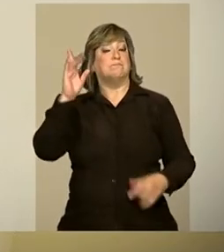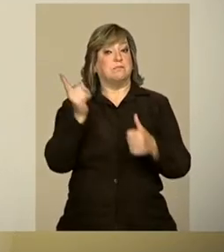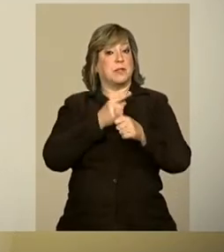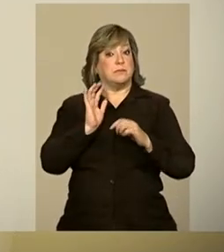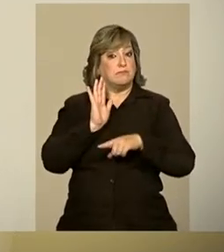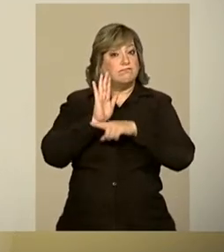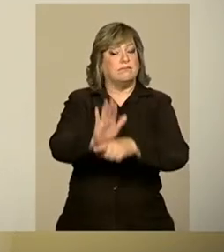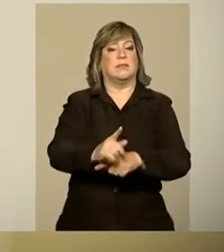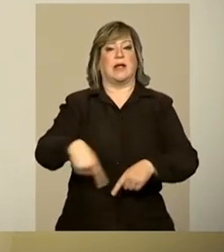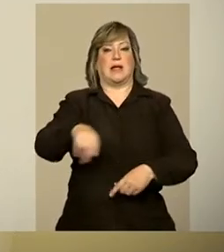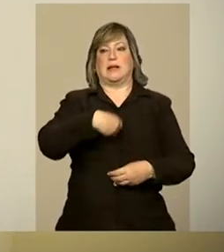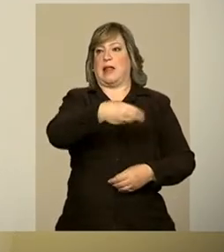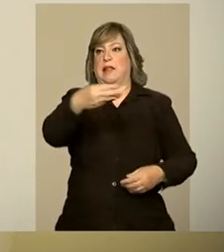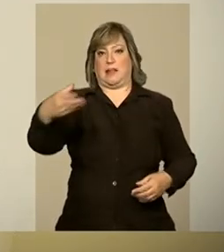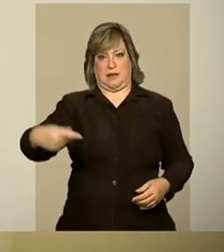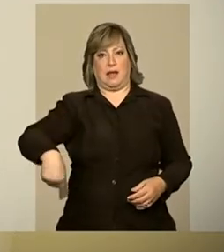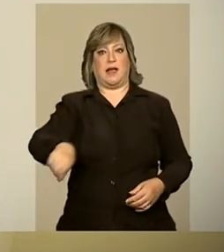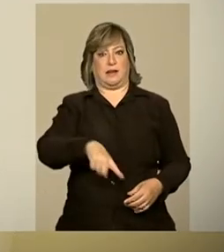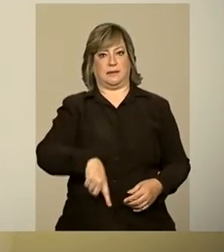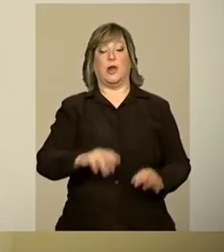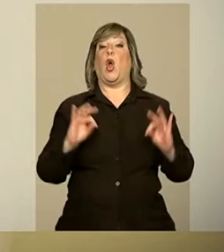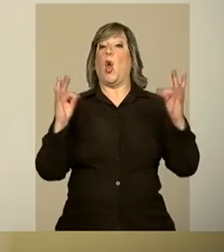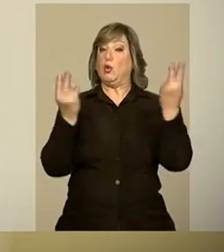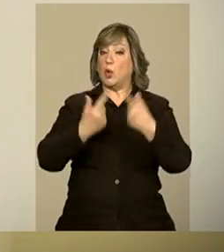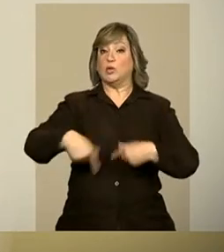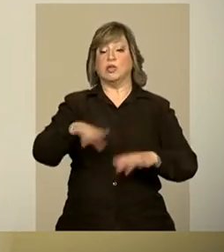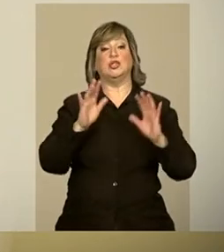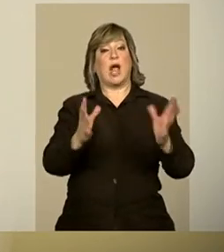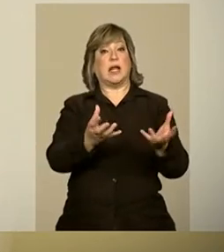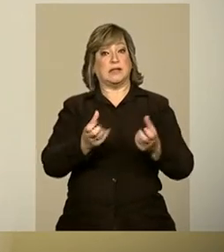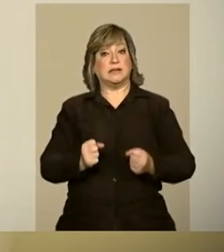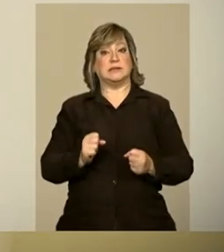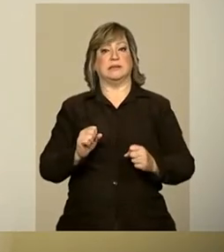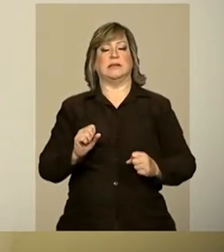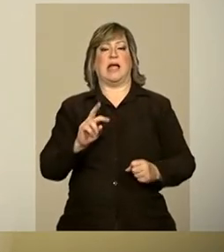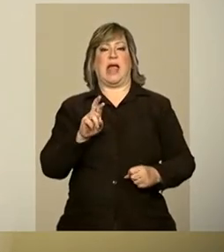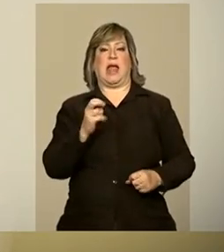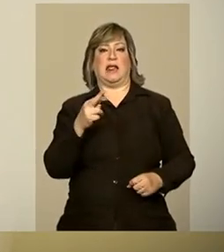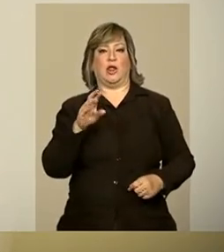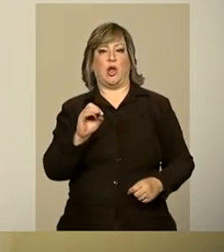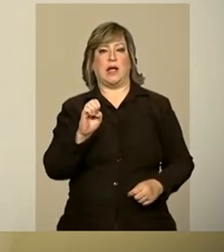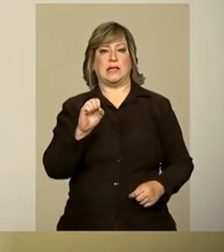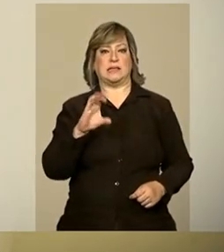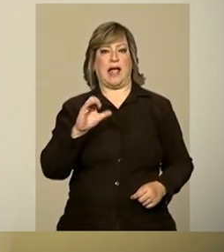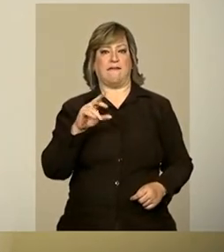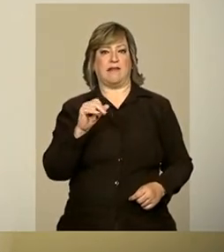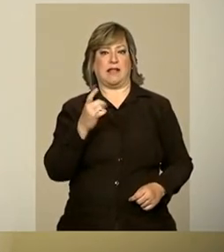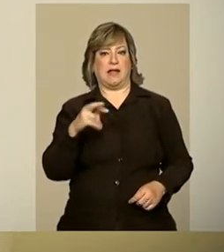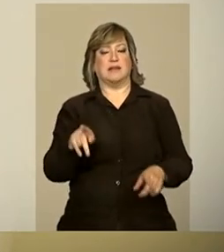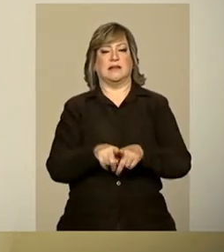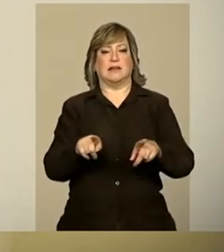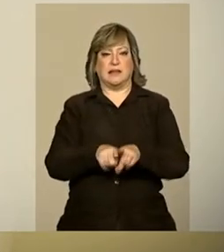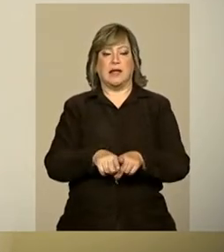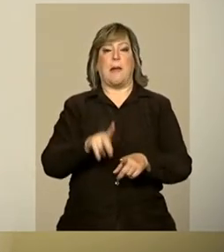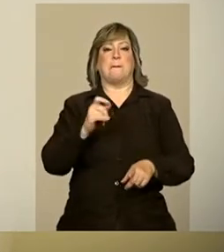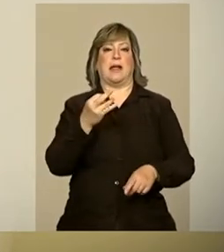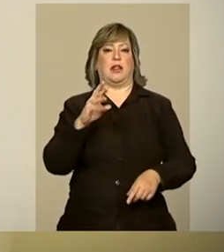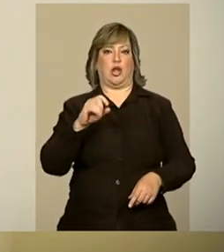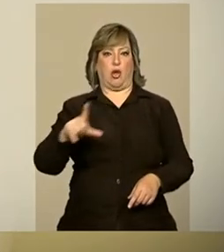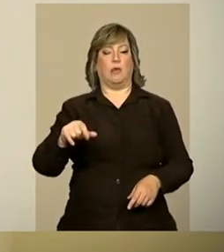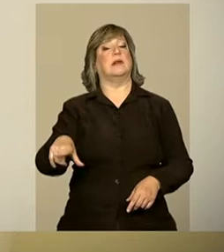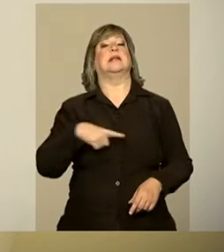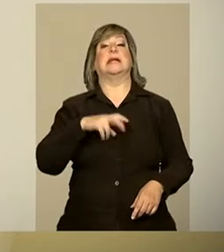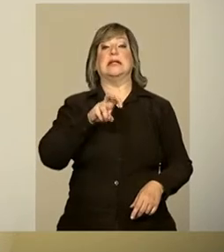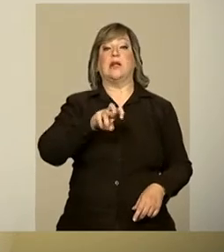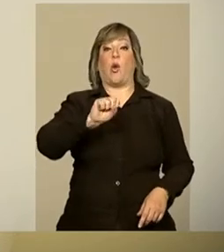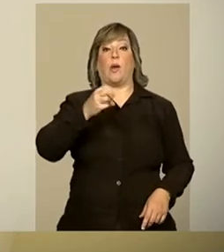na distribuição dessas máquinas. Todos eles já receberam a retroescavadeira e a moto niveladora, a Patrol.